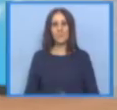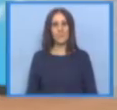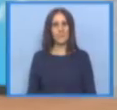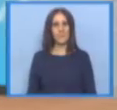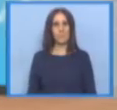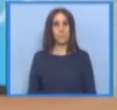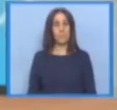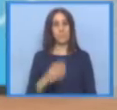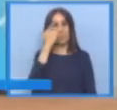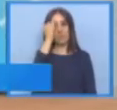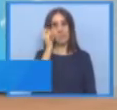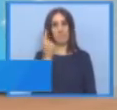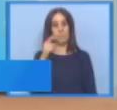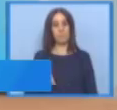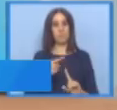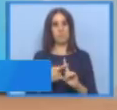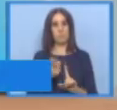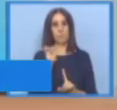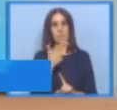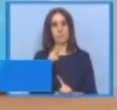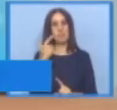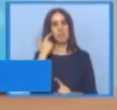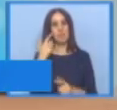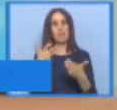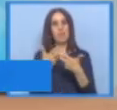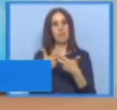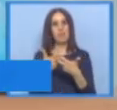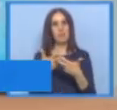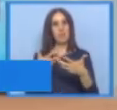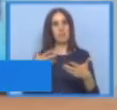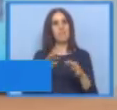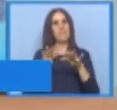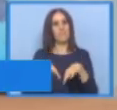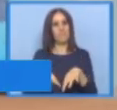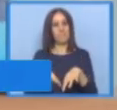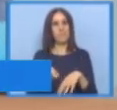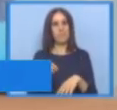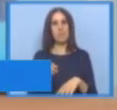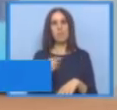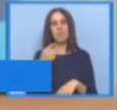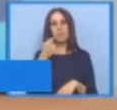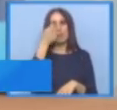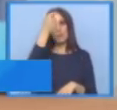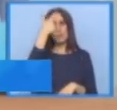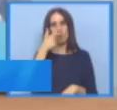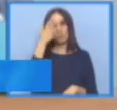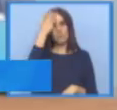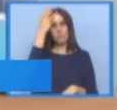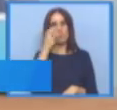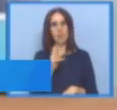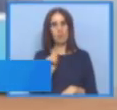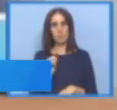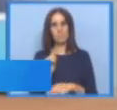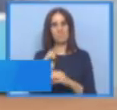foi da comemoração deste ano do centenário do fim da Grande Guerra. E como conhecia a história do imperador Carlos, do beato Carlos da